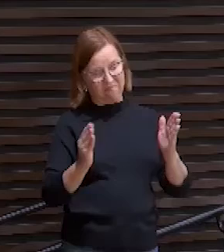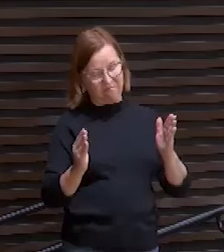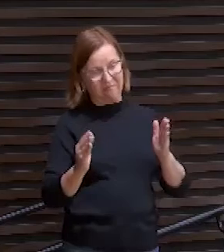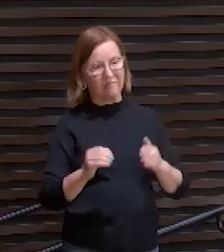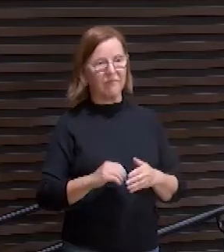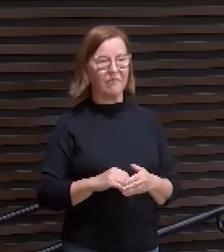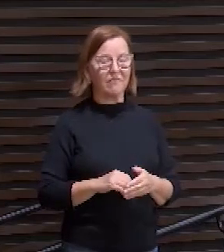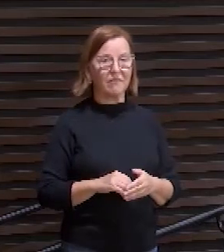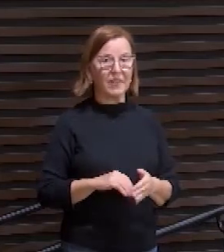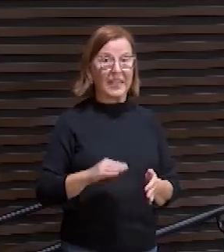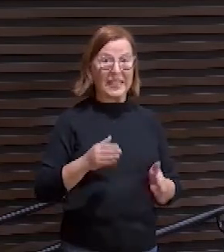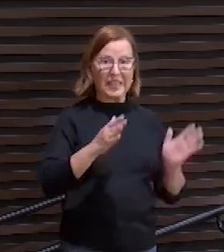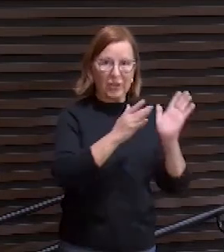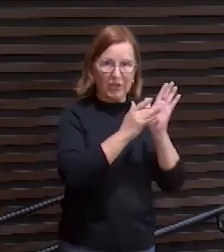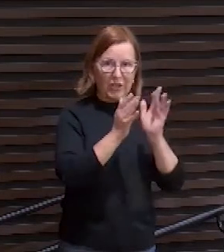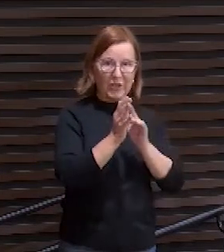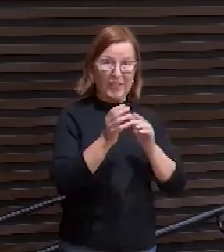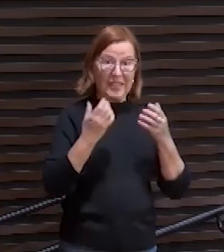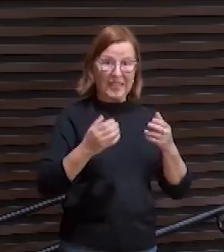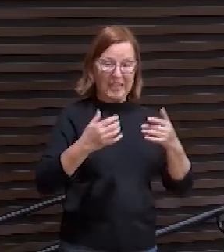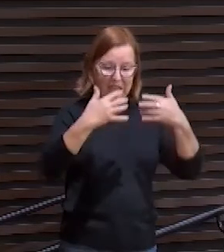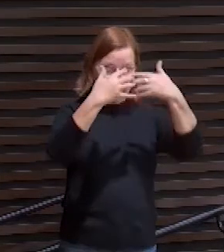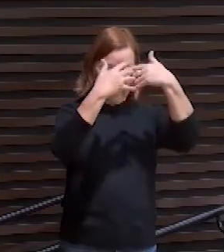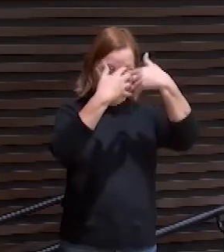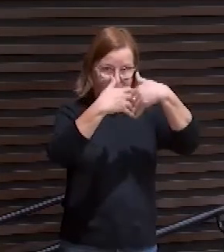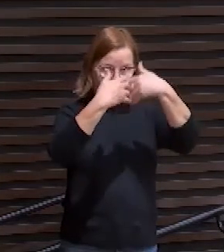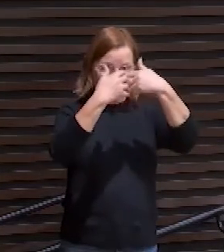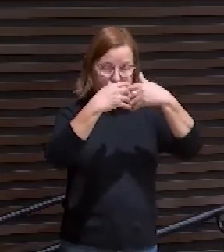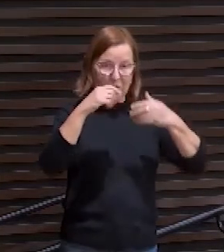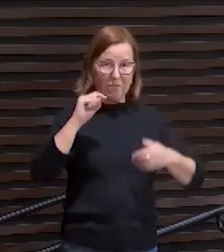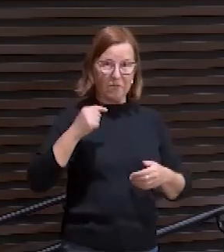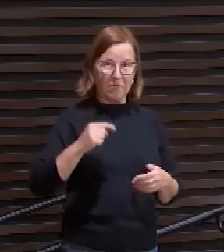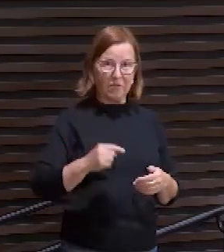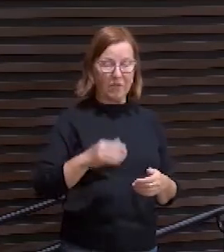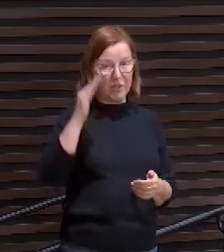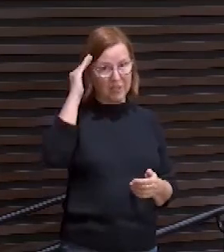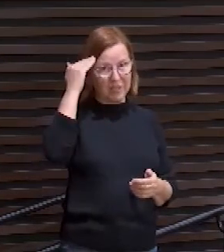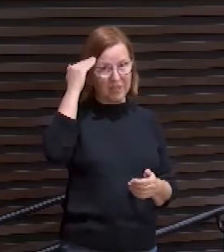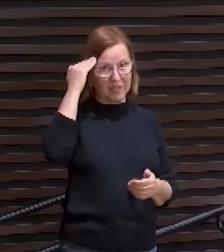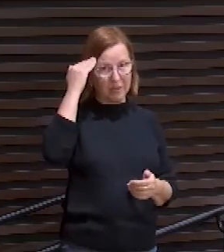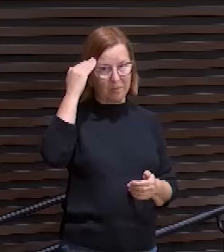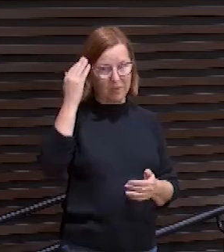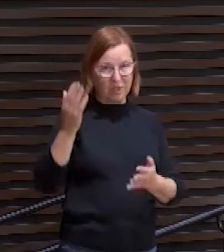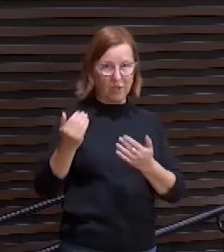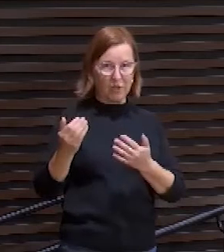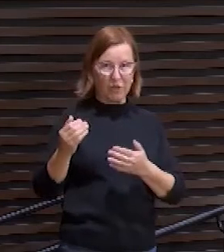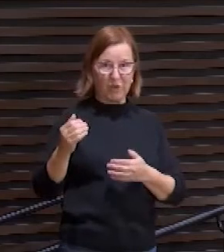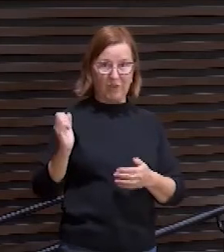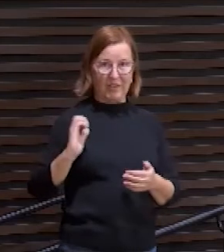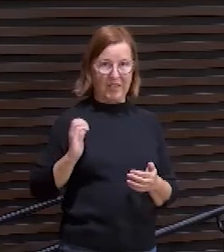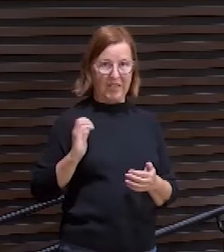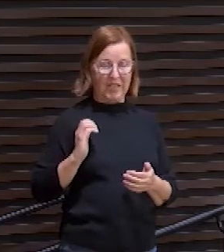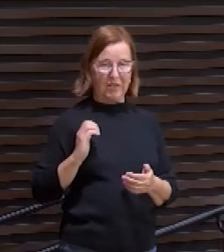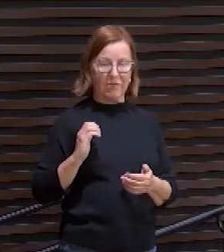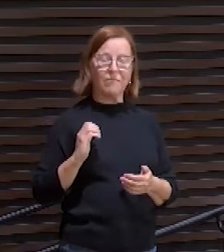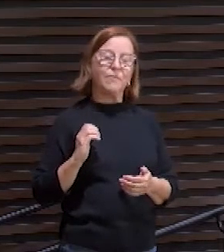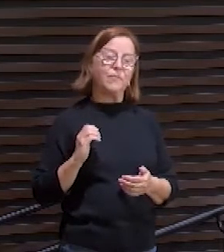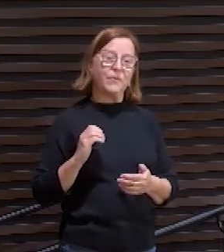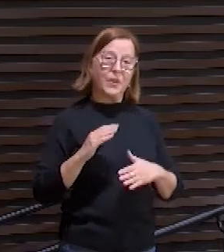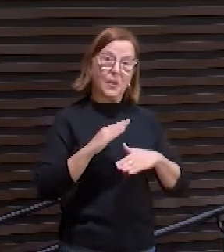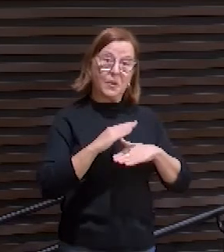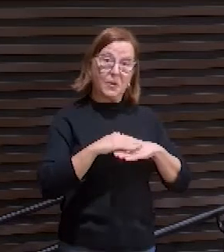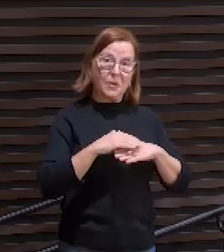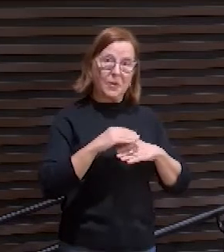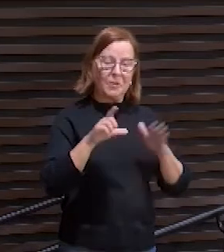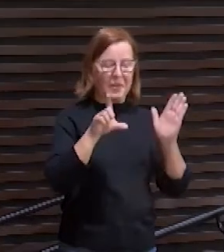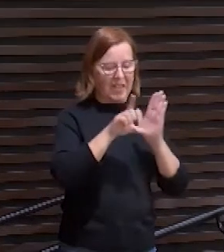Jesus queria fazer essa reflexão profunda do entendimento do jovem rico em relação à lei de Deus.